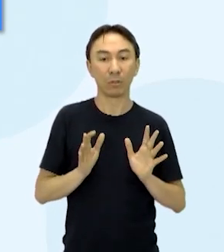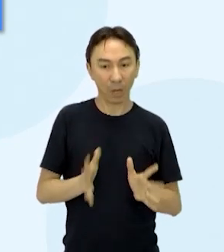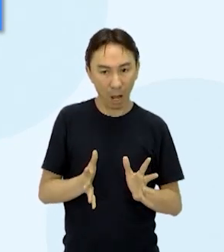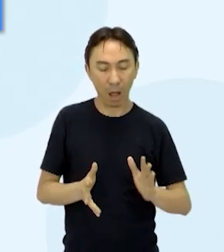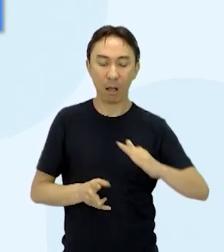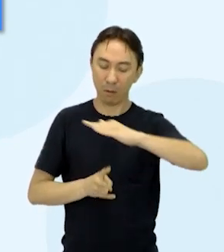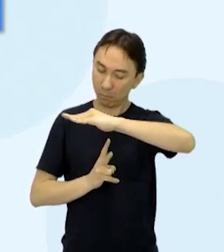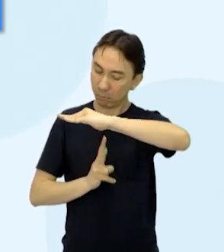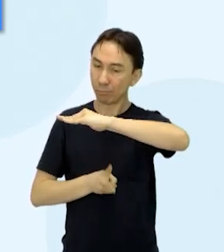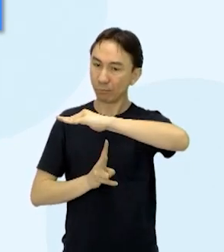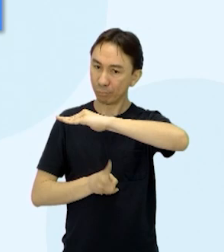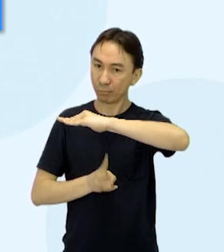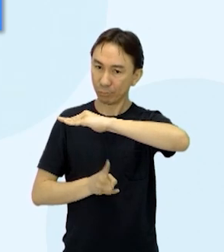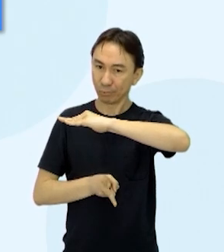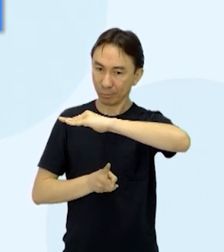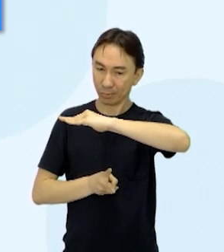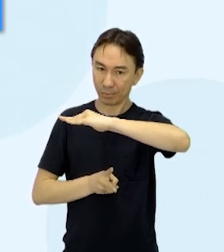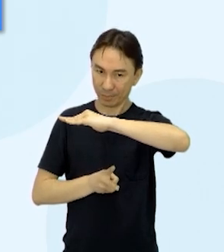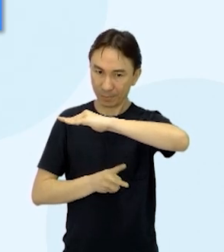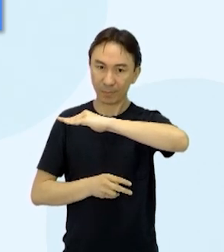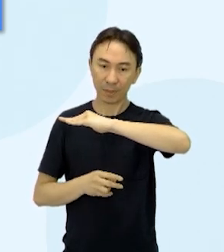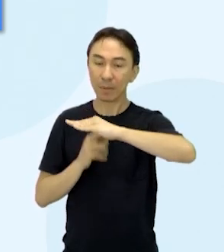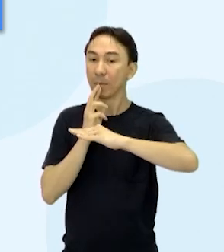Então a nossa resposta aí vai ficar, né?